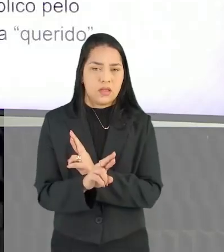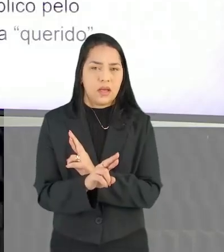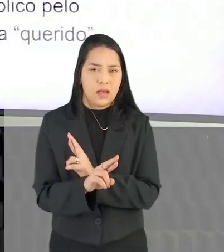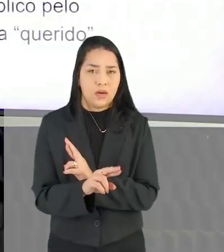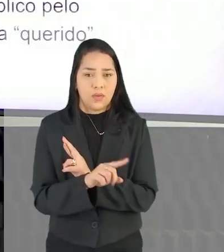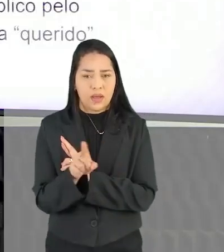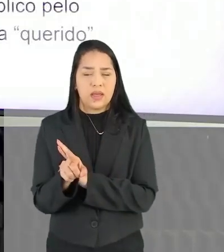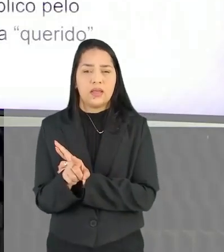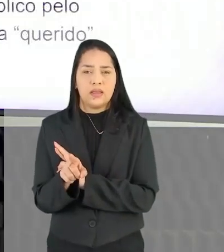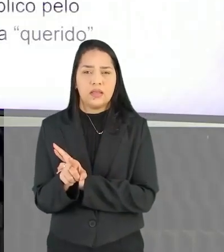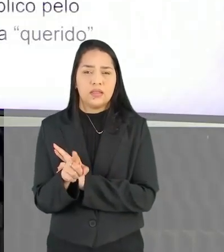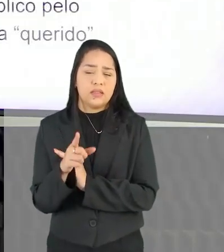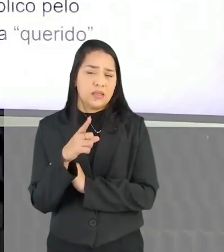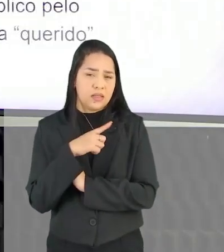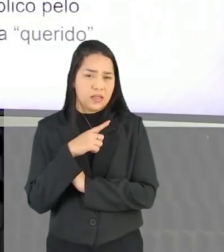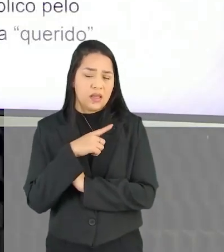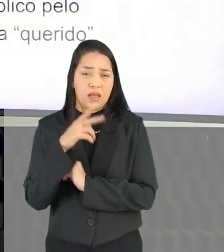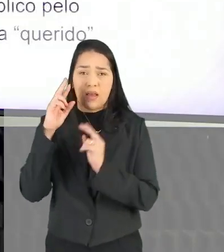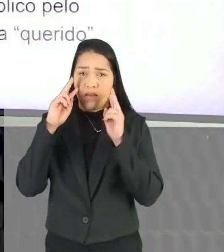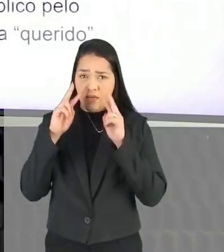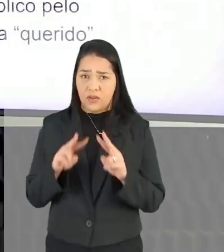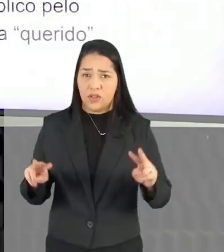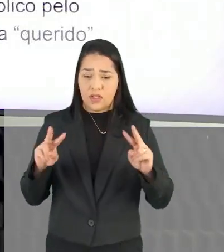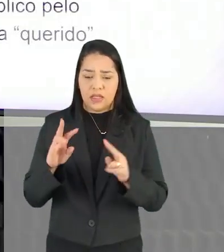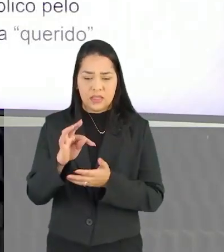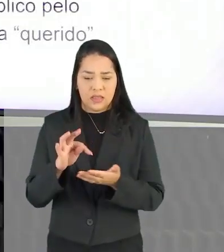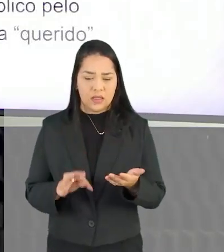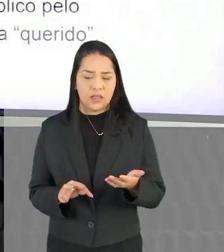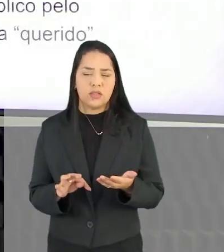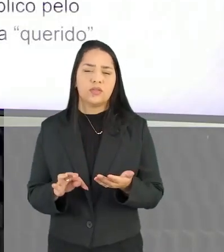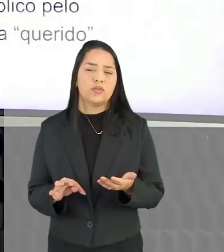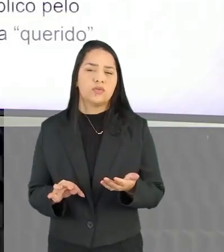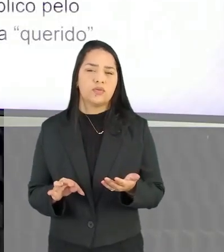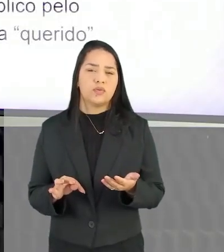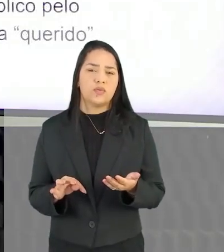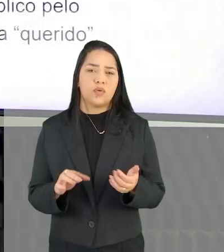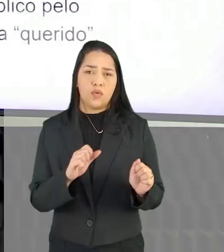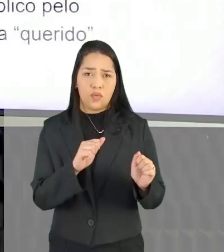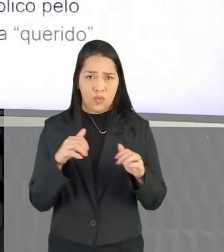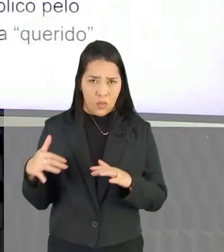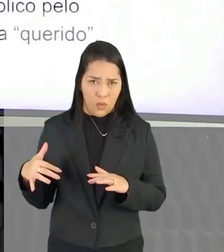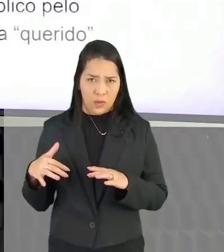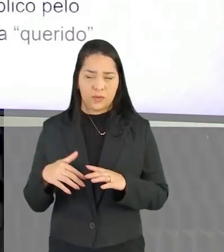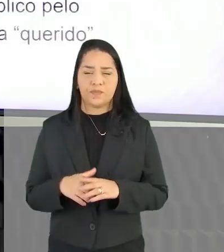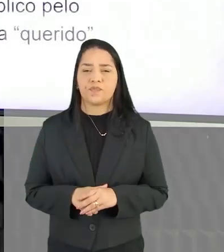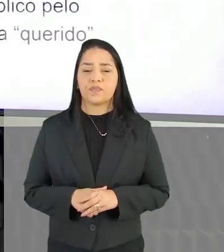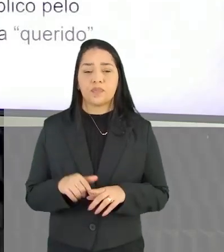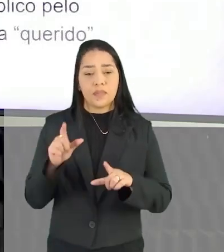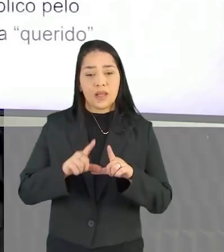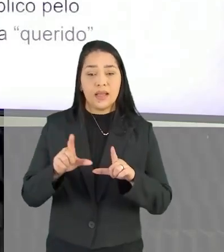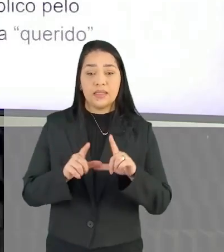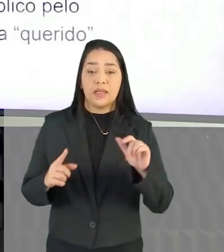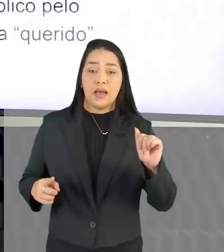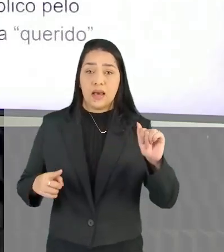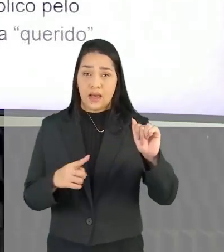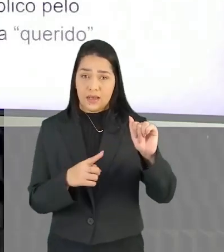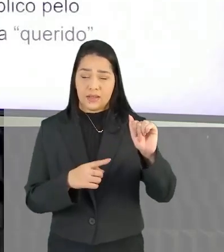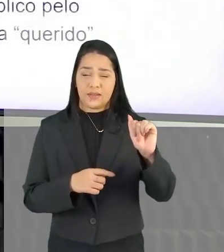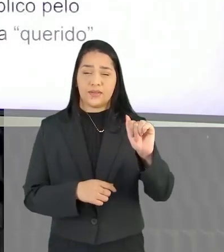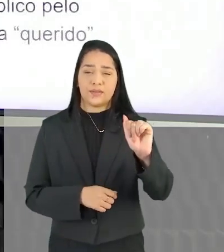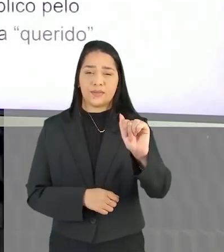essa interlocução vista nesse texto com o público, tá? Letra A.